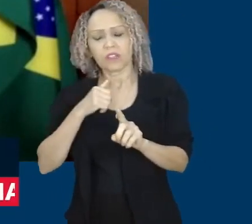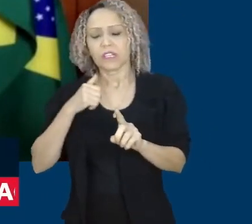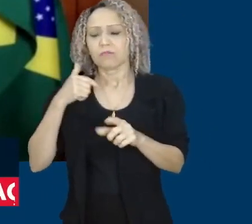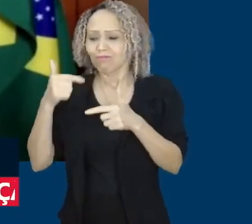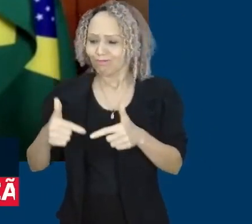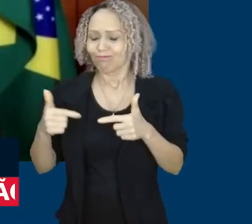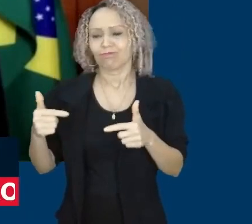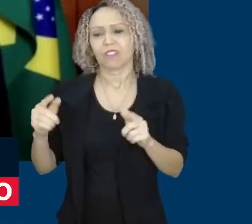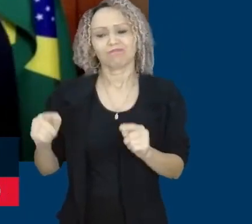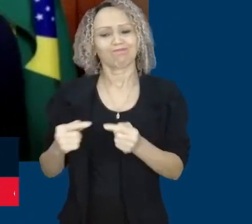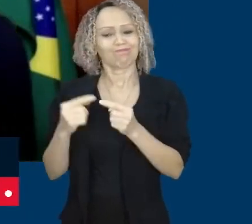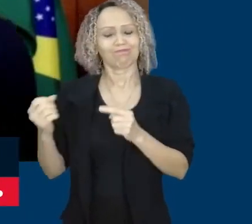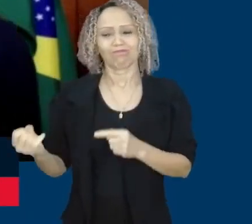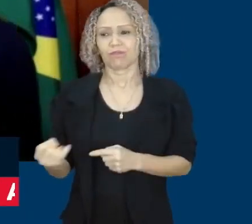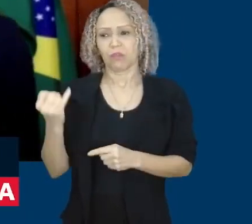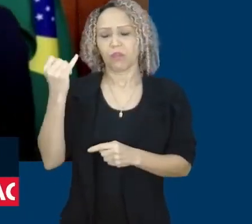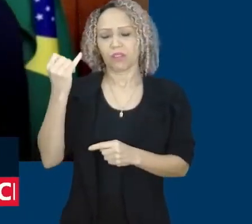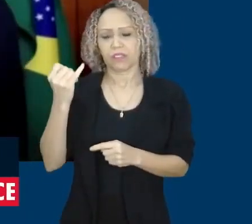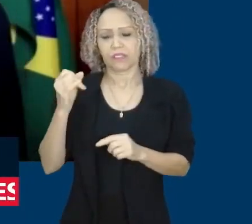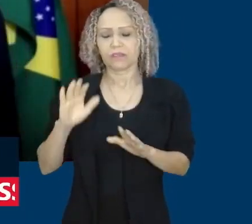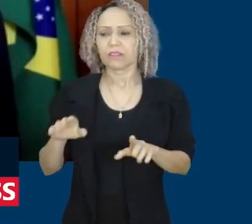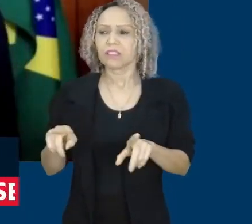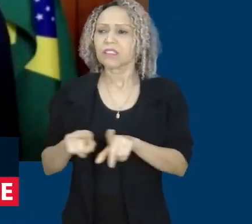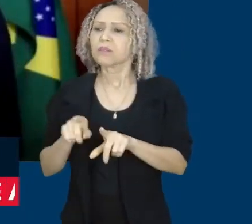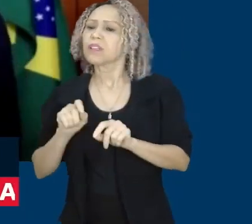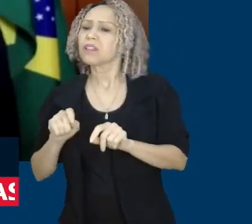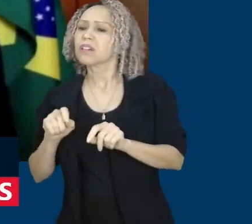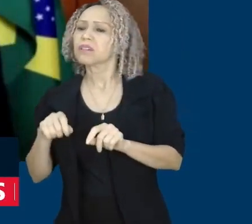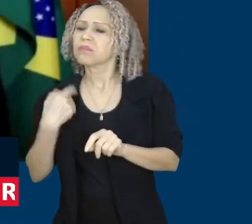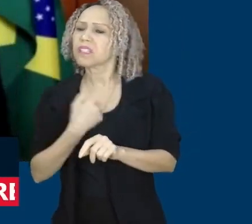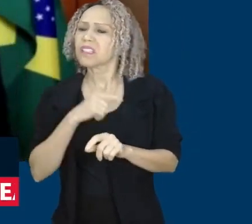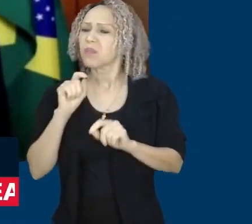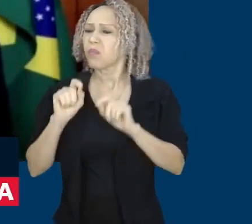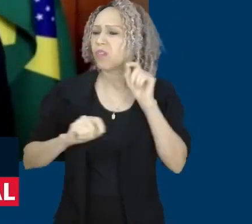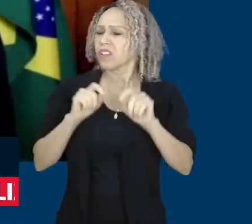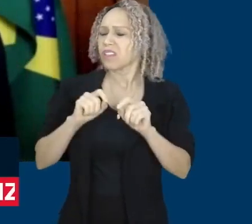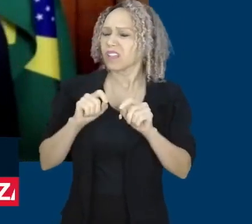nós precisamos abrir um espaço orçamentário para a gente, de fato,